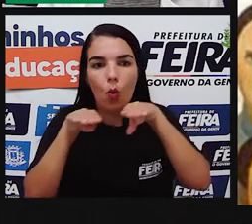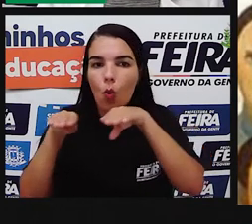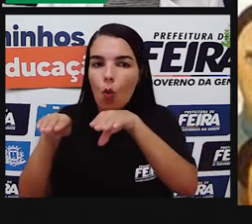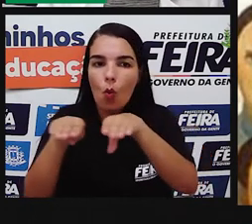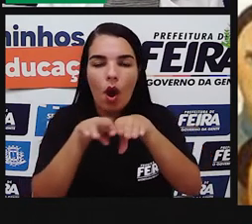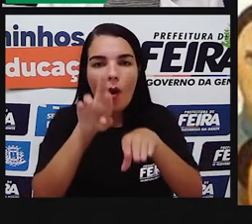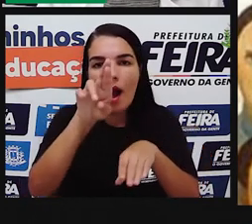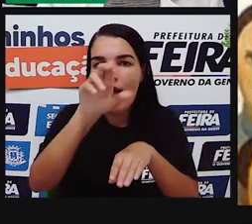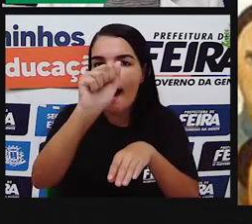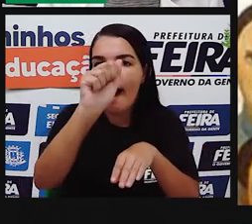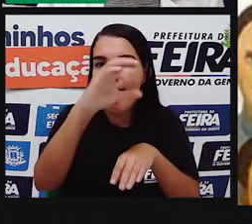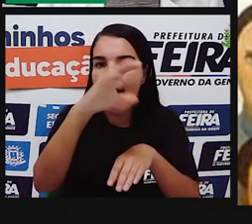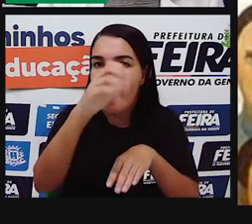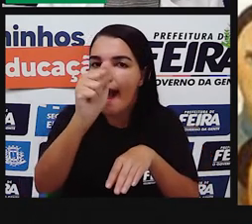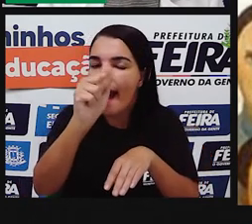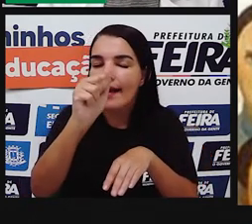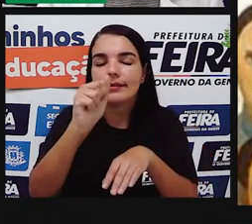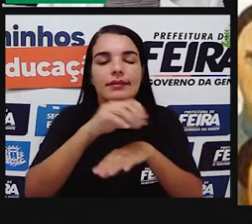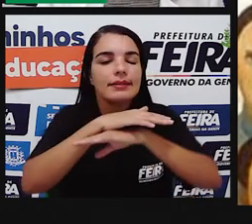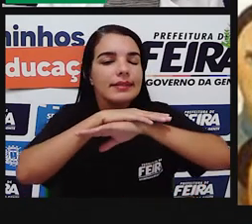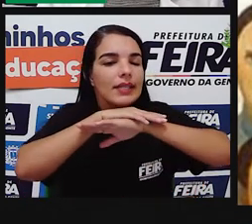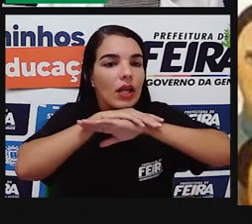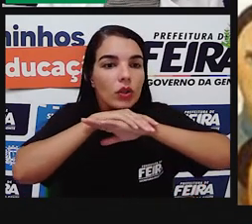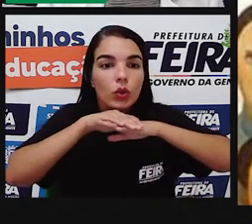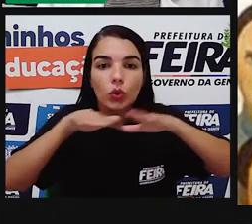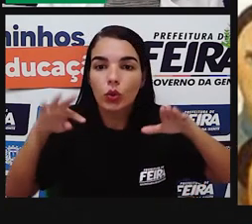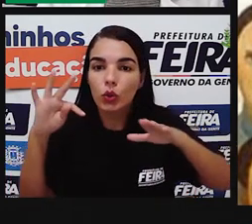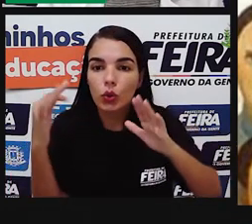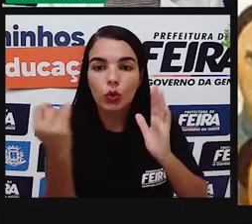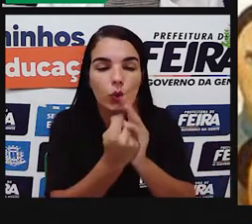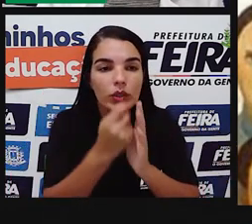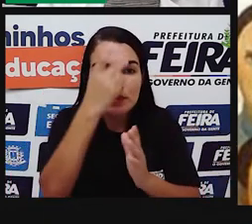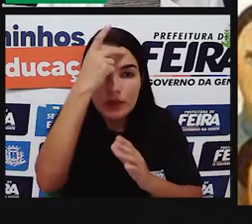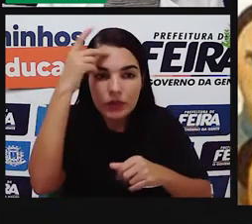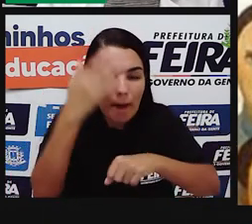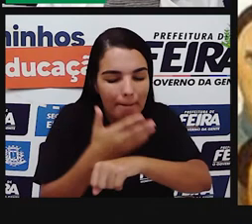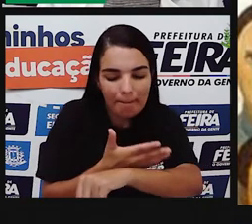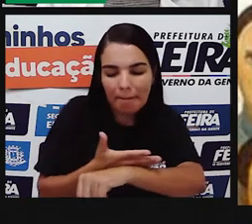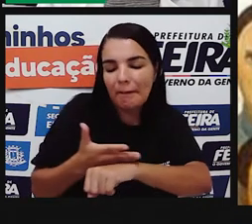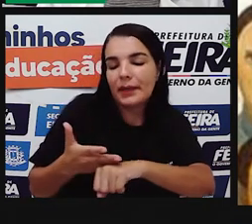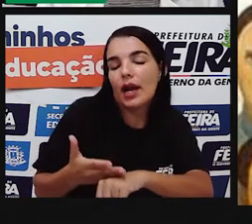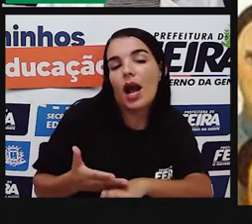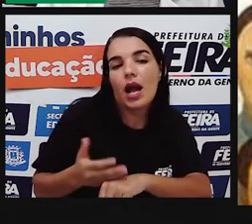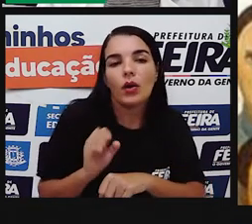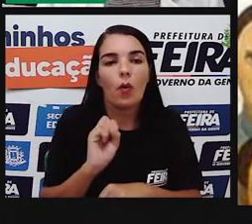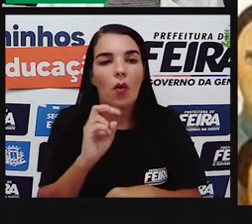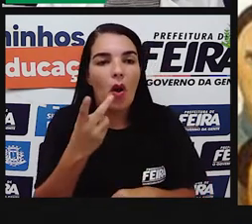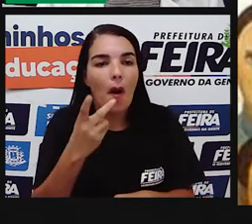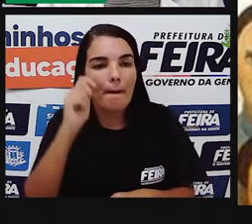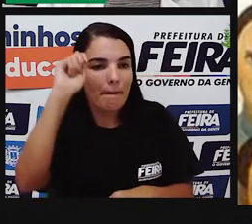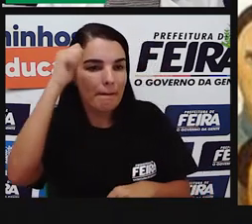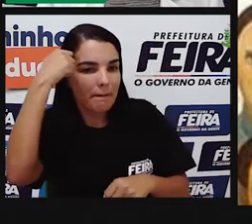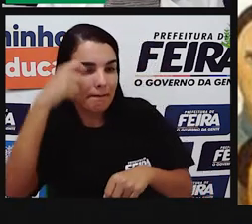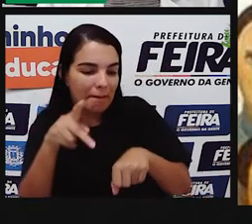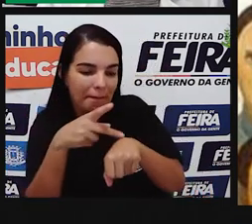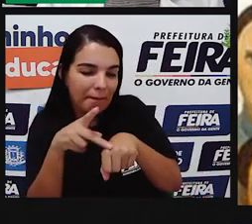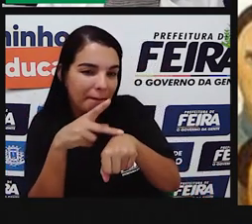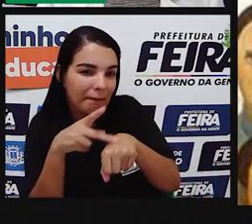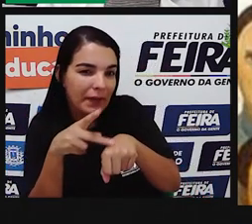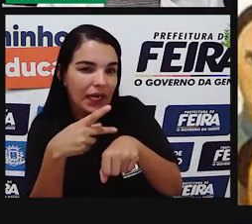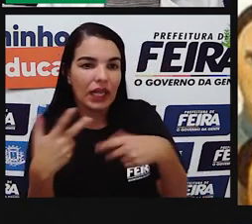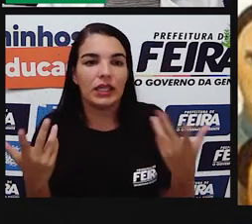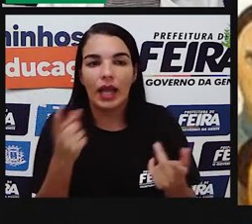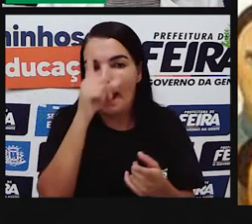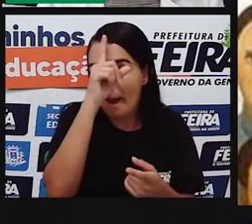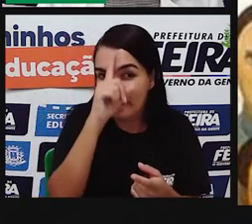raça, por ser branco ou por outro motivo, é superior às outras raças.